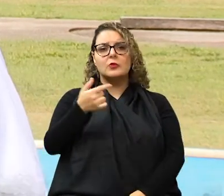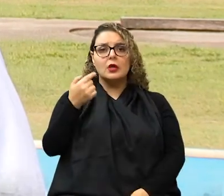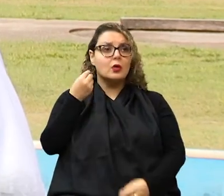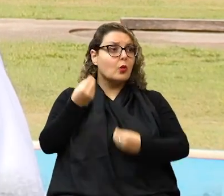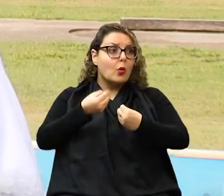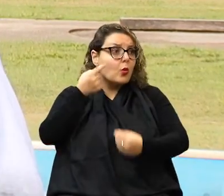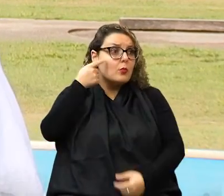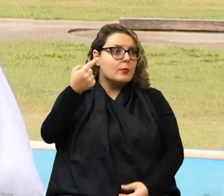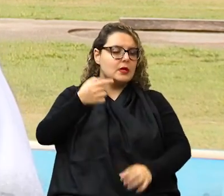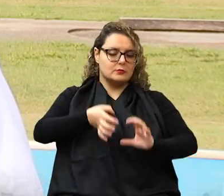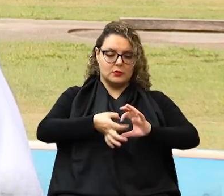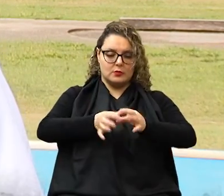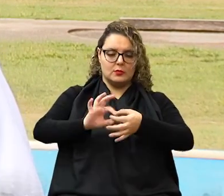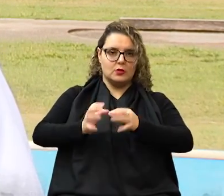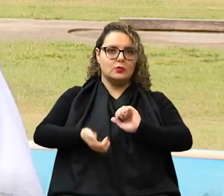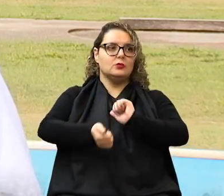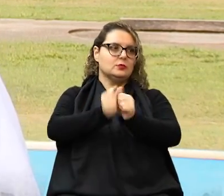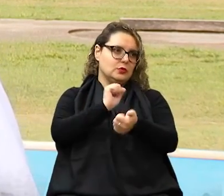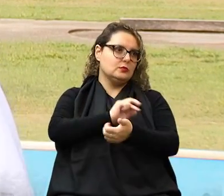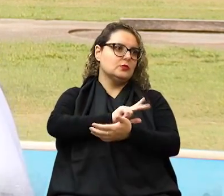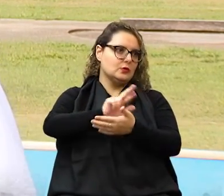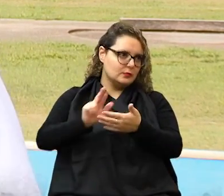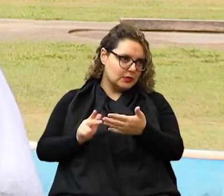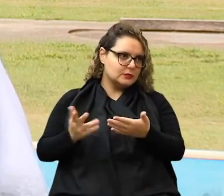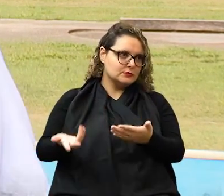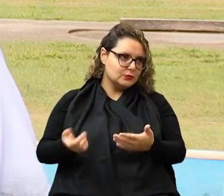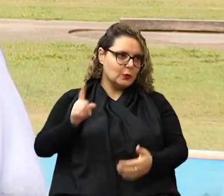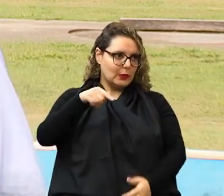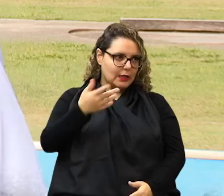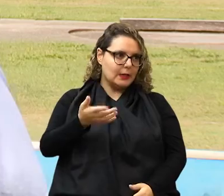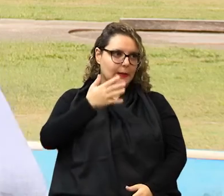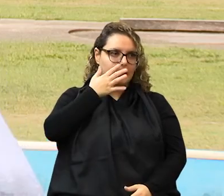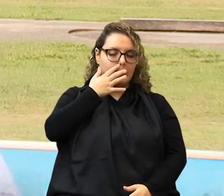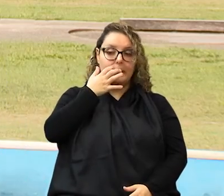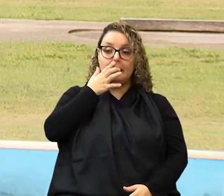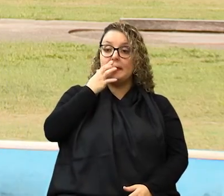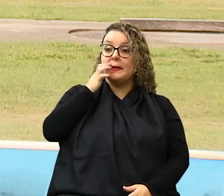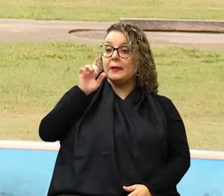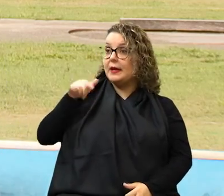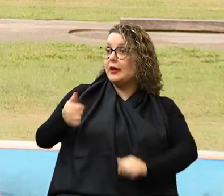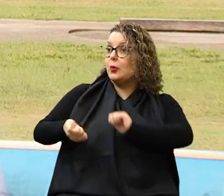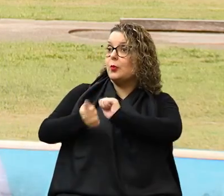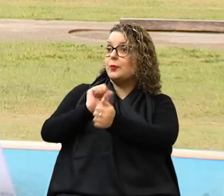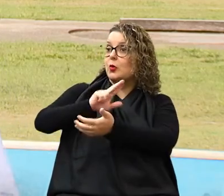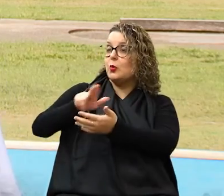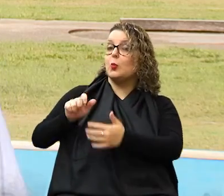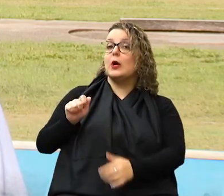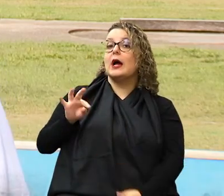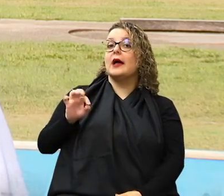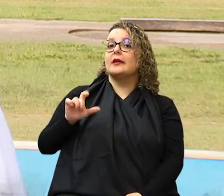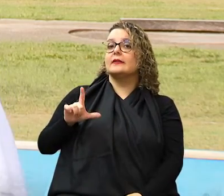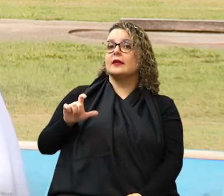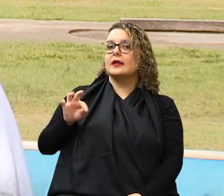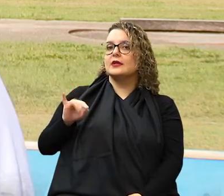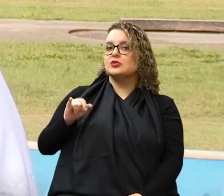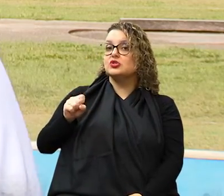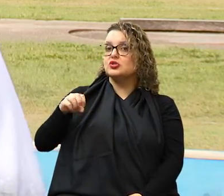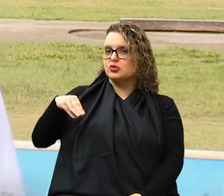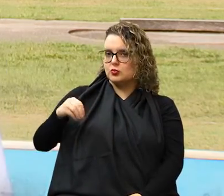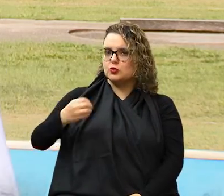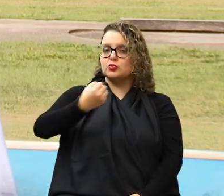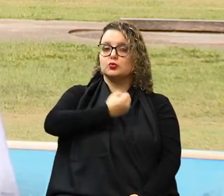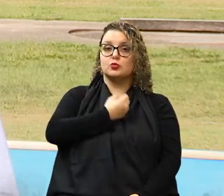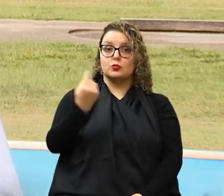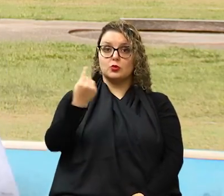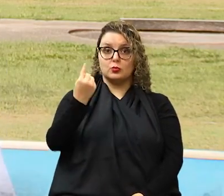não dá para imaginar uma Olimpíada sem a modalidade do atletismo, né? O atletismo ele é considerado o esporte número